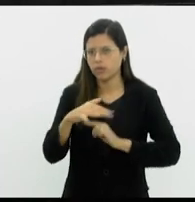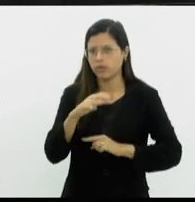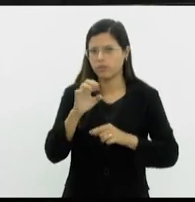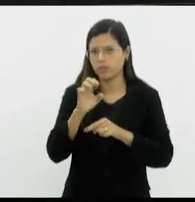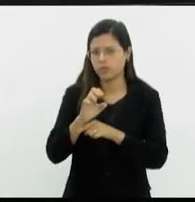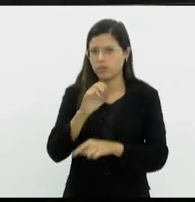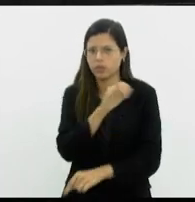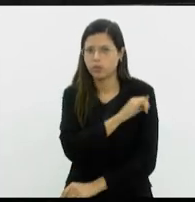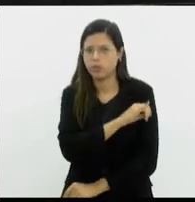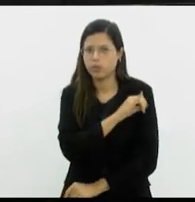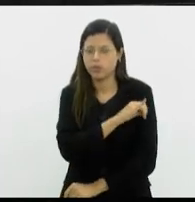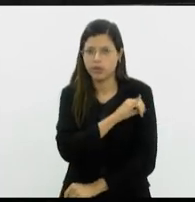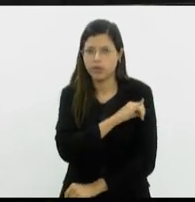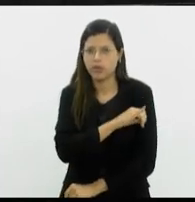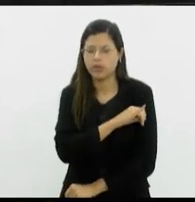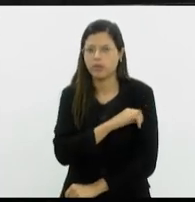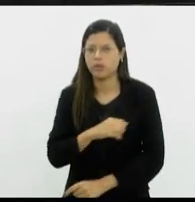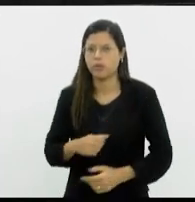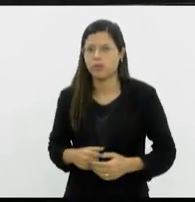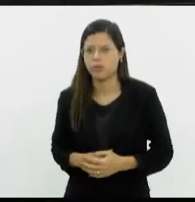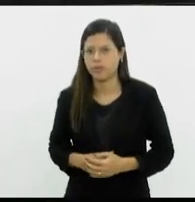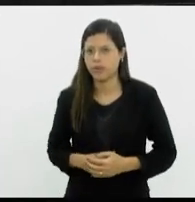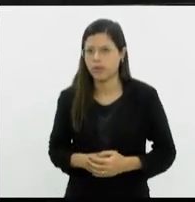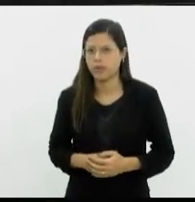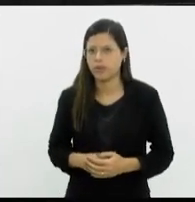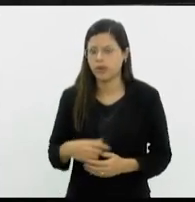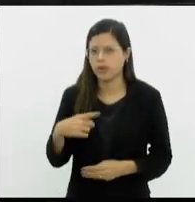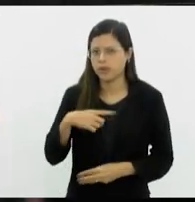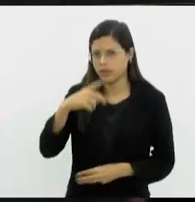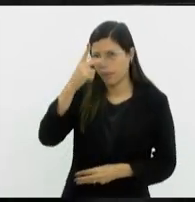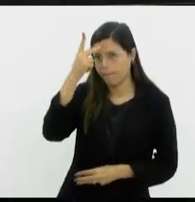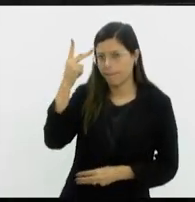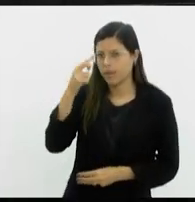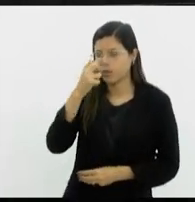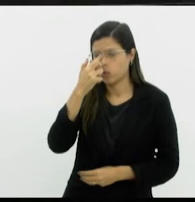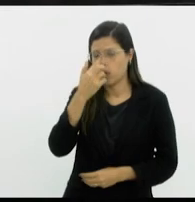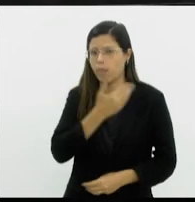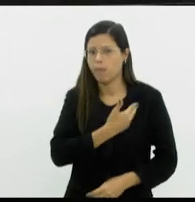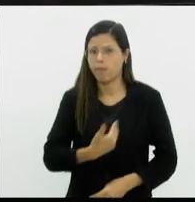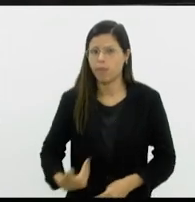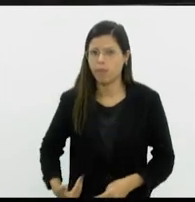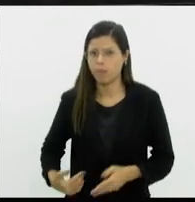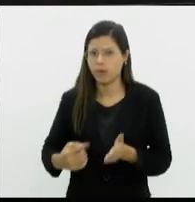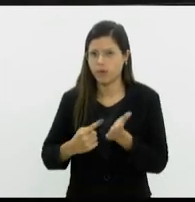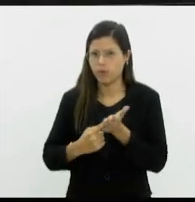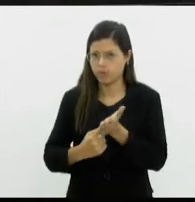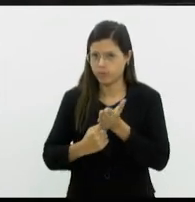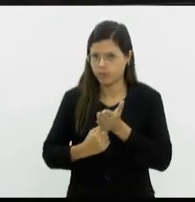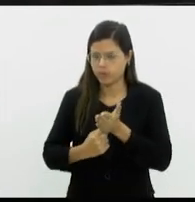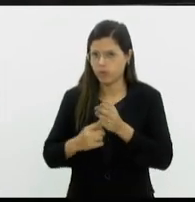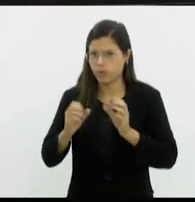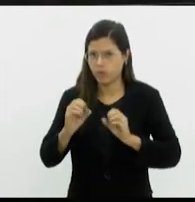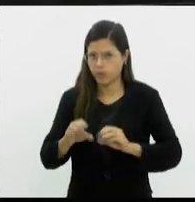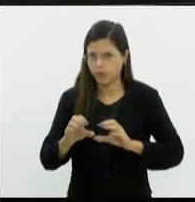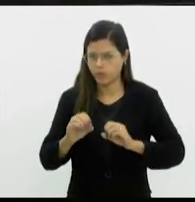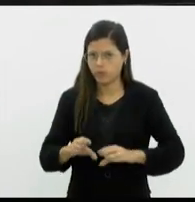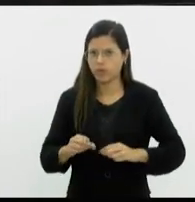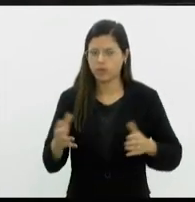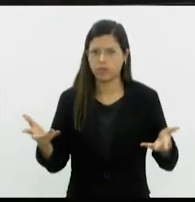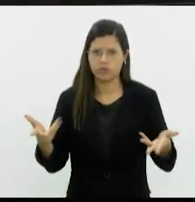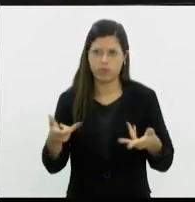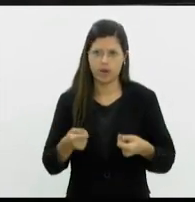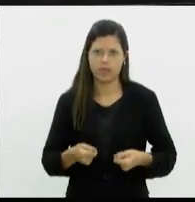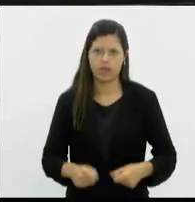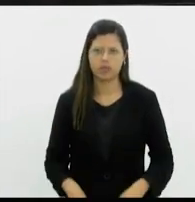do Rio de Janeiro tem pessoas públicas comprometidas com a educação pública de